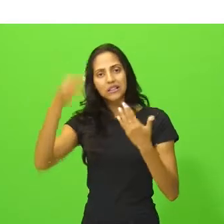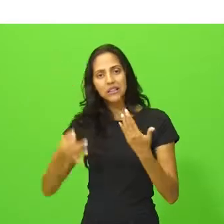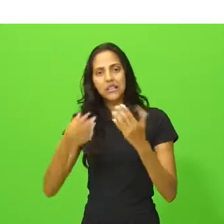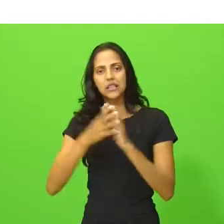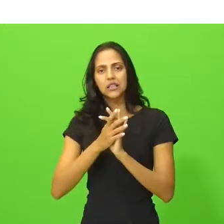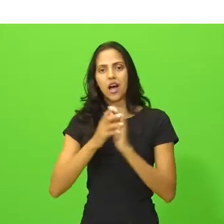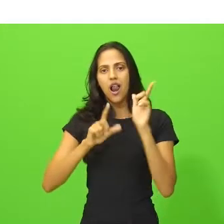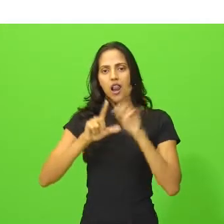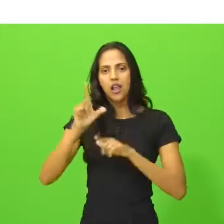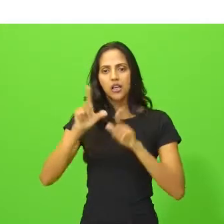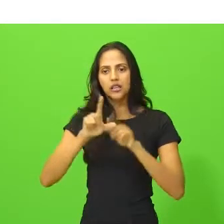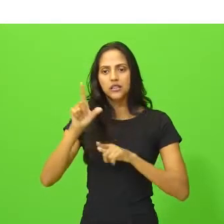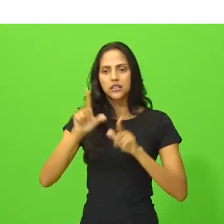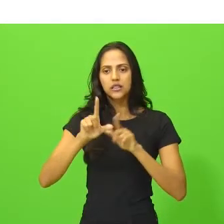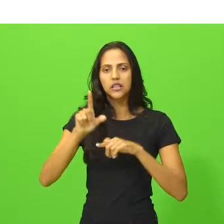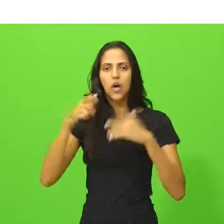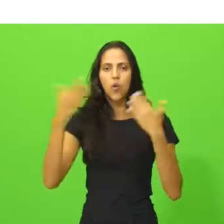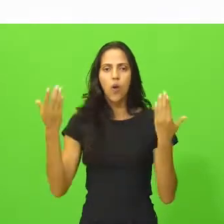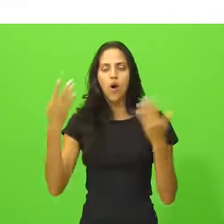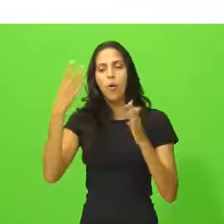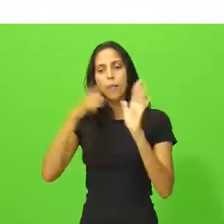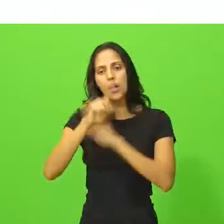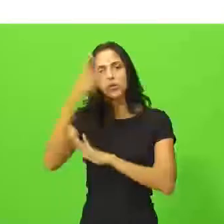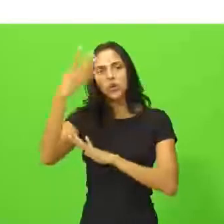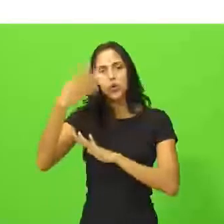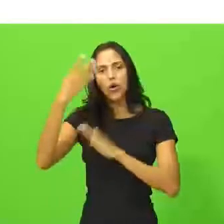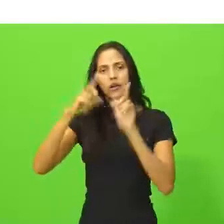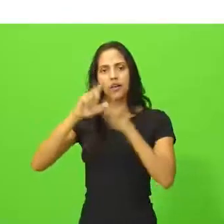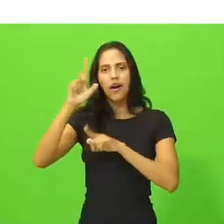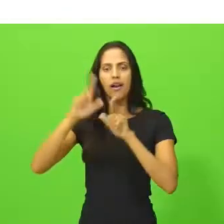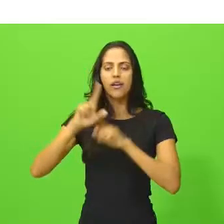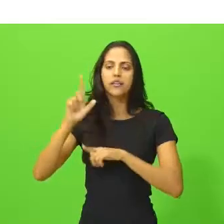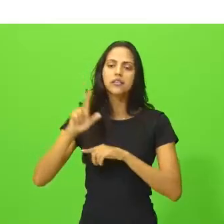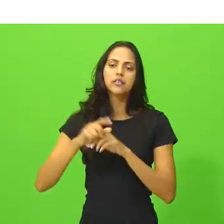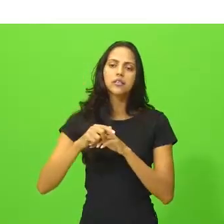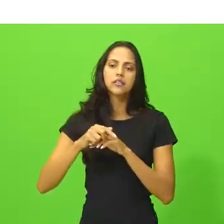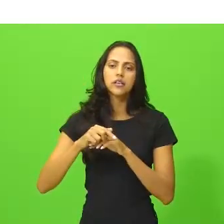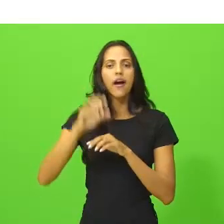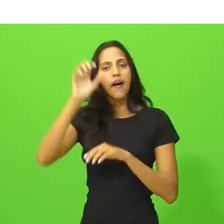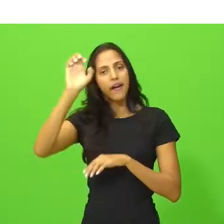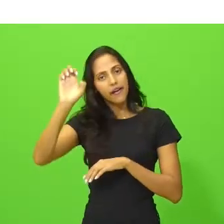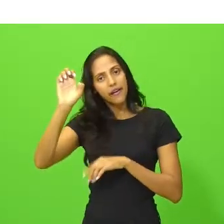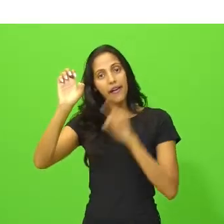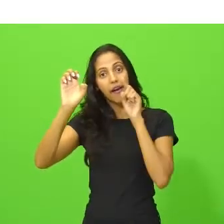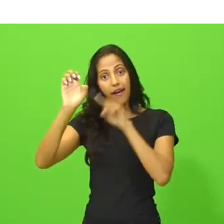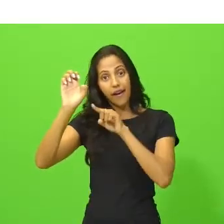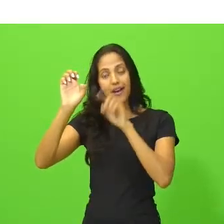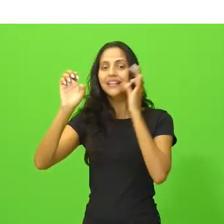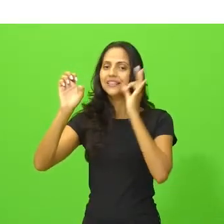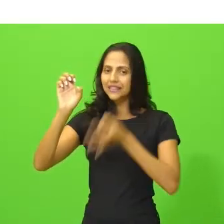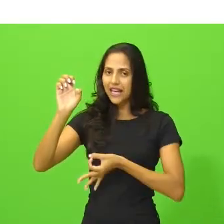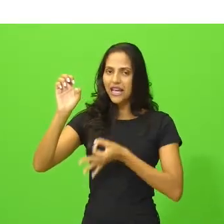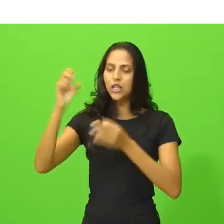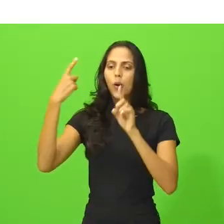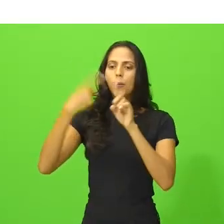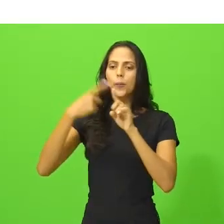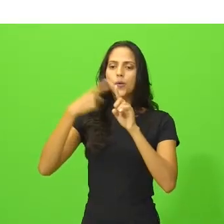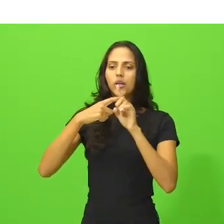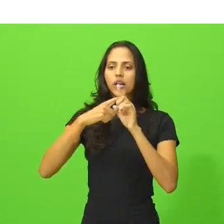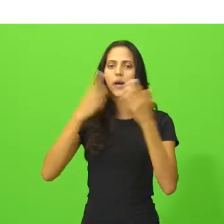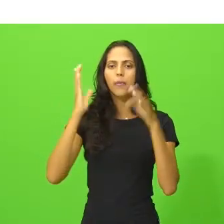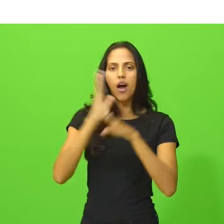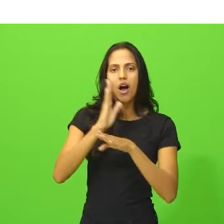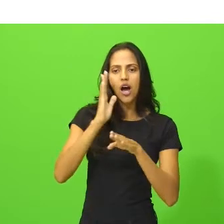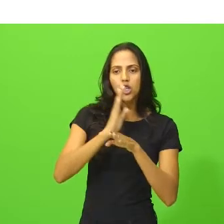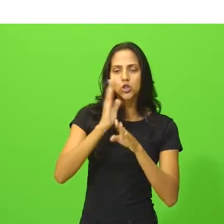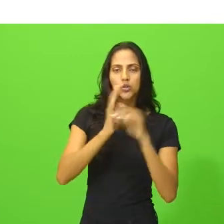questão número 4, a alternativa correta é a letra E, né, quando fala da recuperação